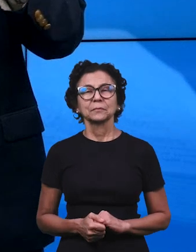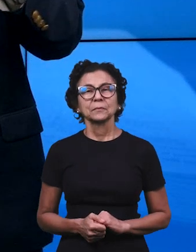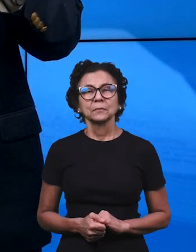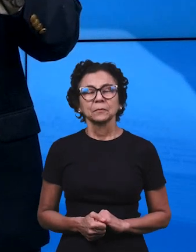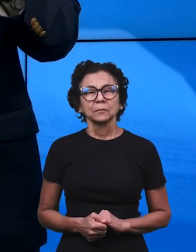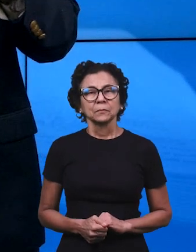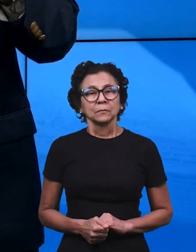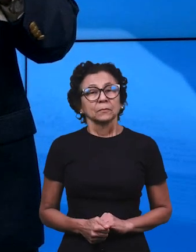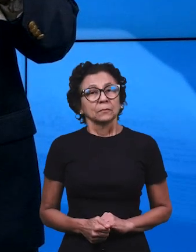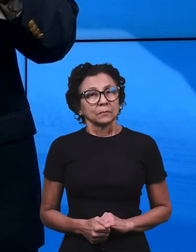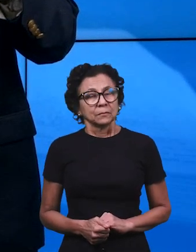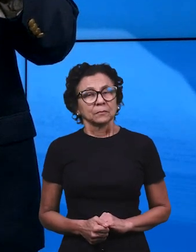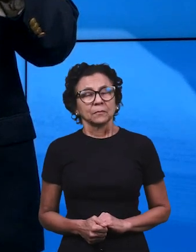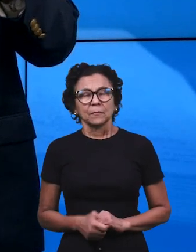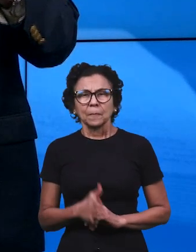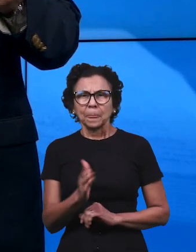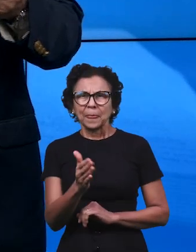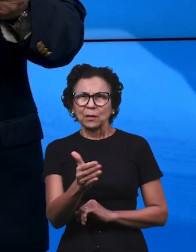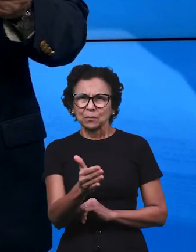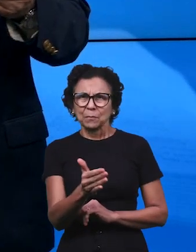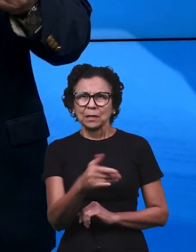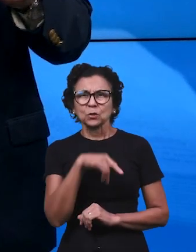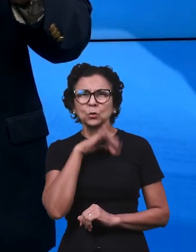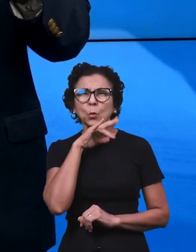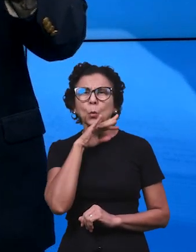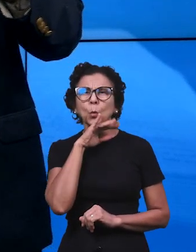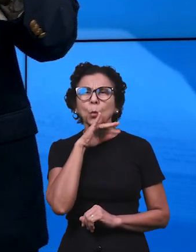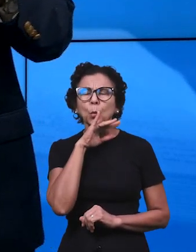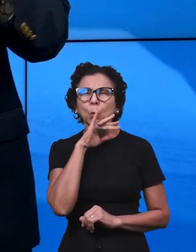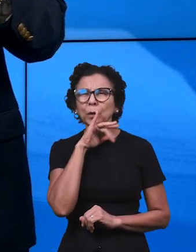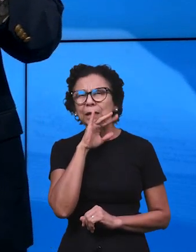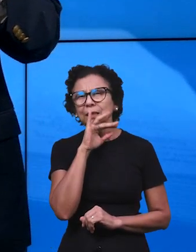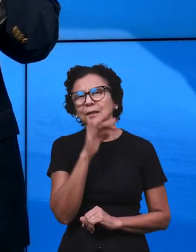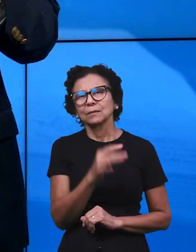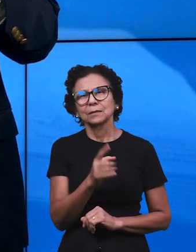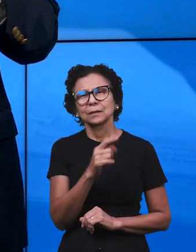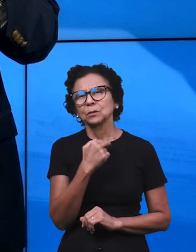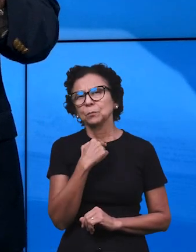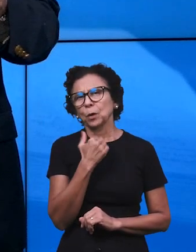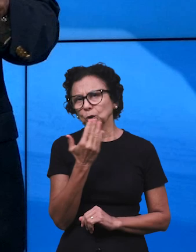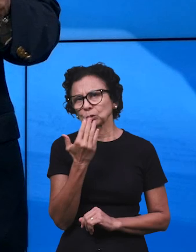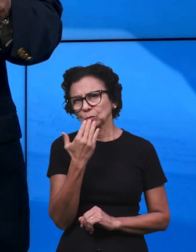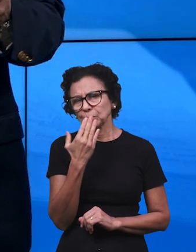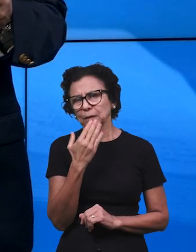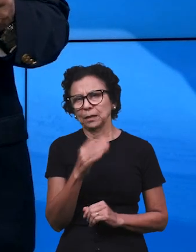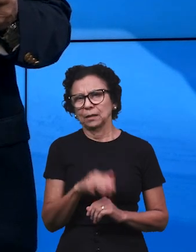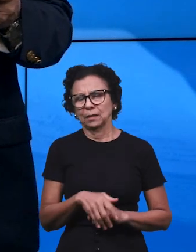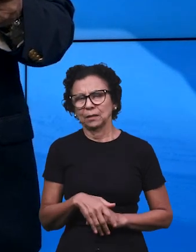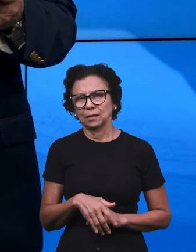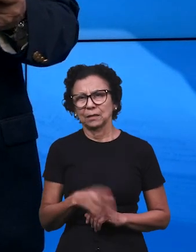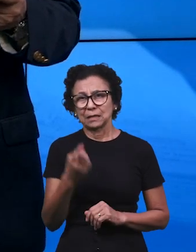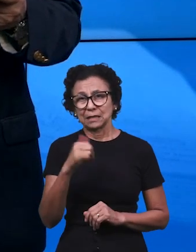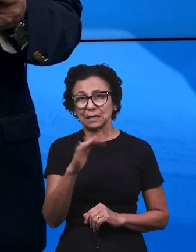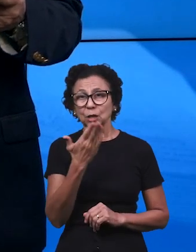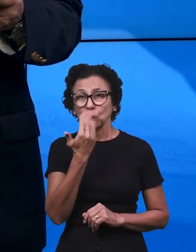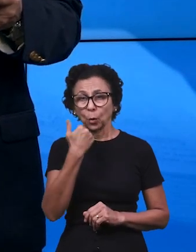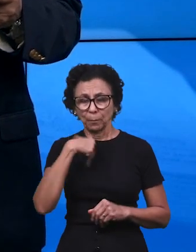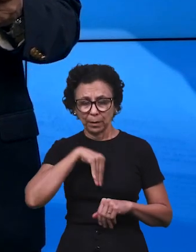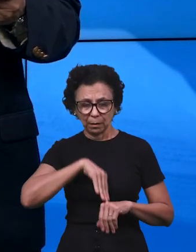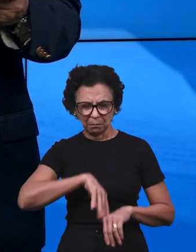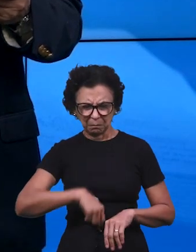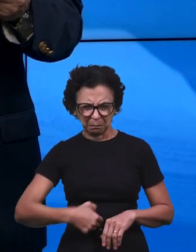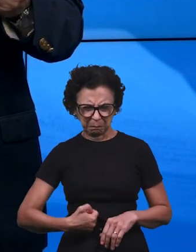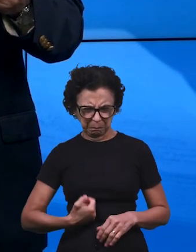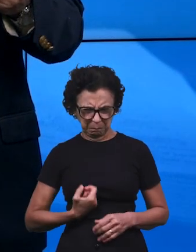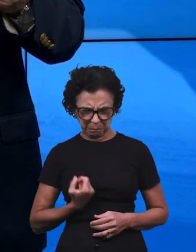estreita, porque realmente os peixes ruins, como você falou, são descartáveis, porque o próprio corpo rejeita aquilo